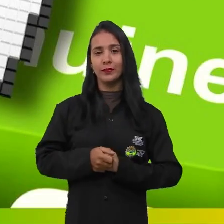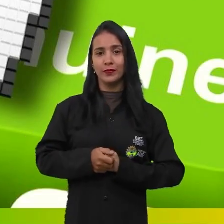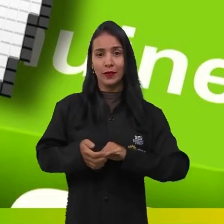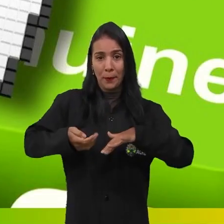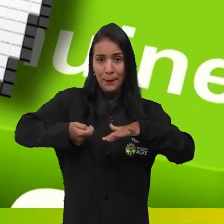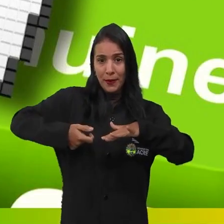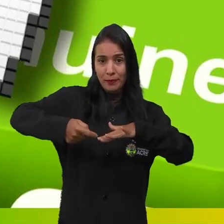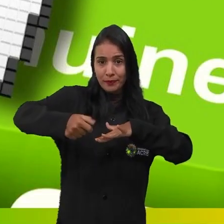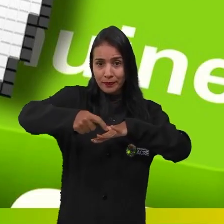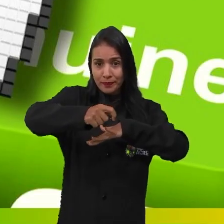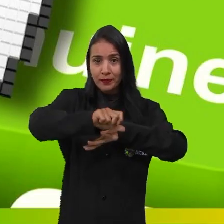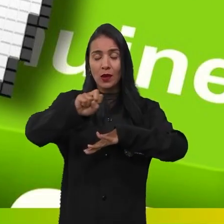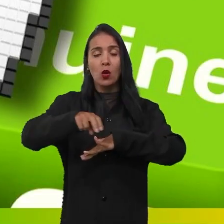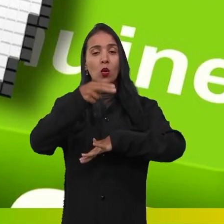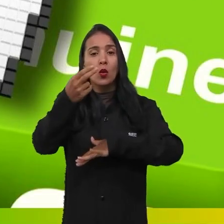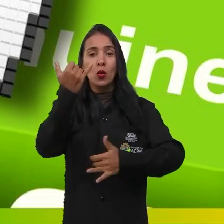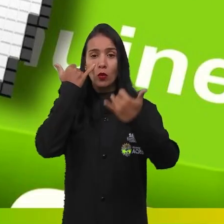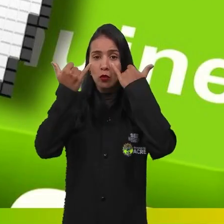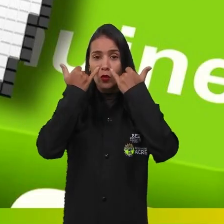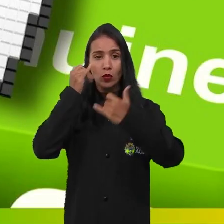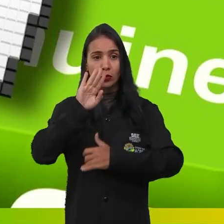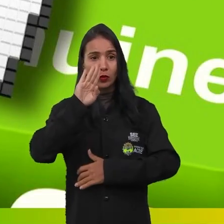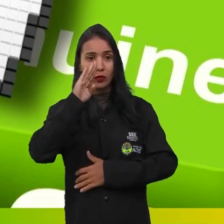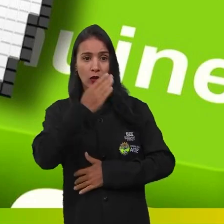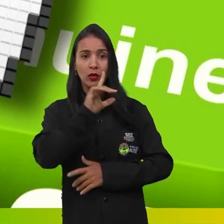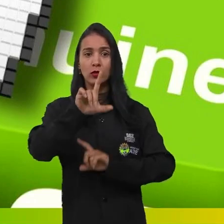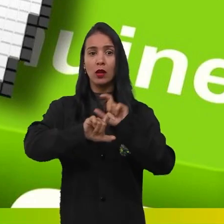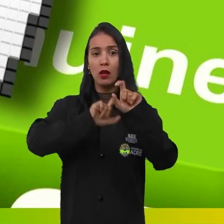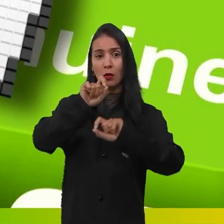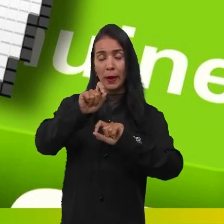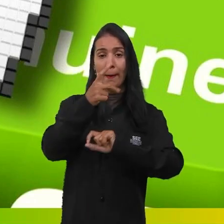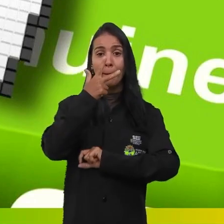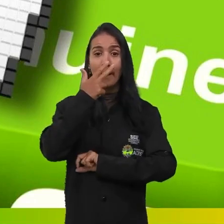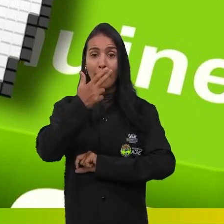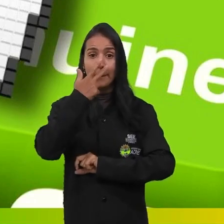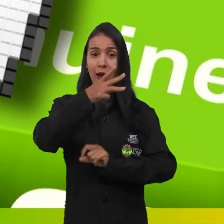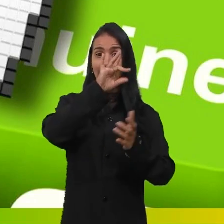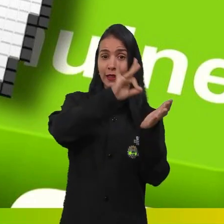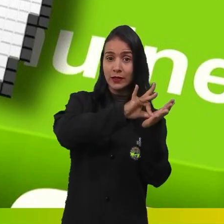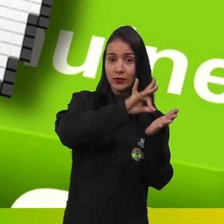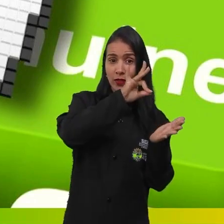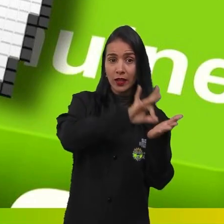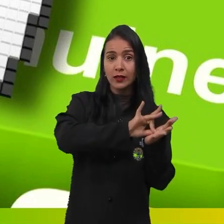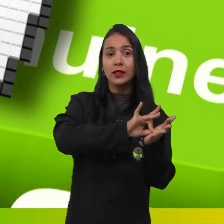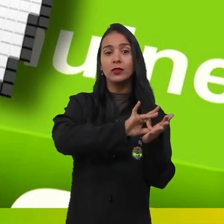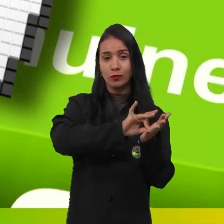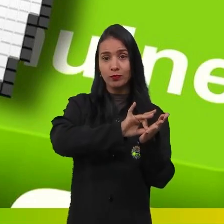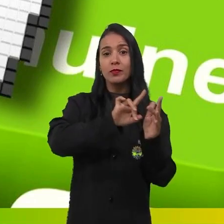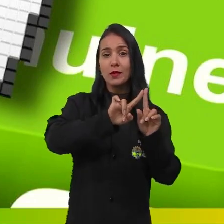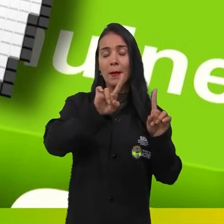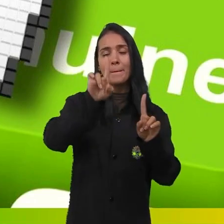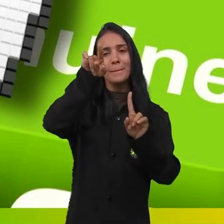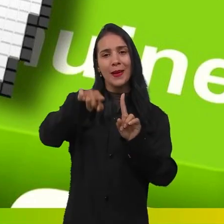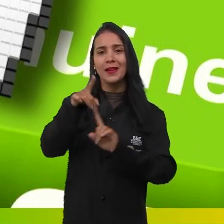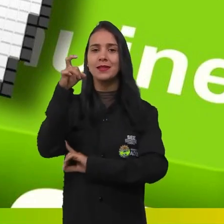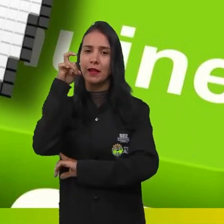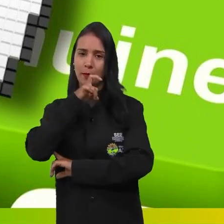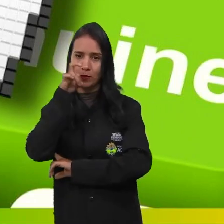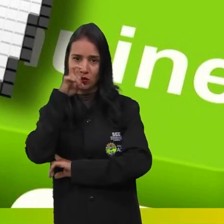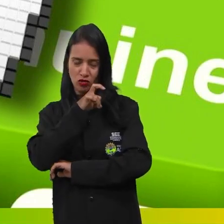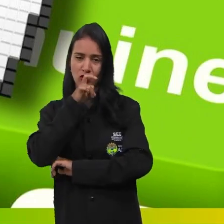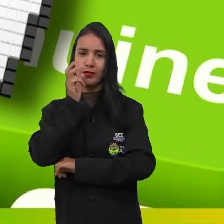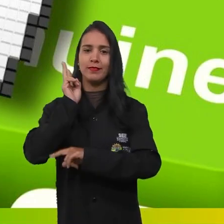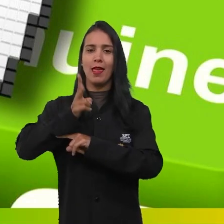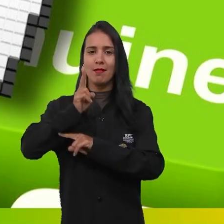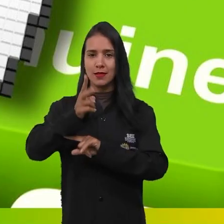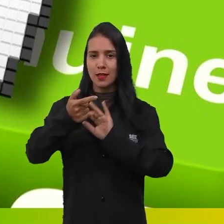ou notícias falsas, elas referem-se a informações enganosas ou inventadas, apresentadas como